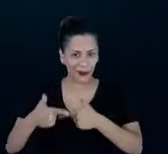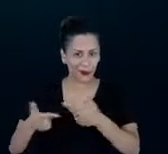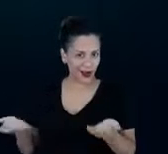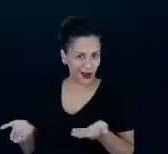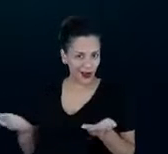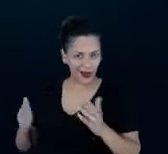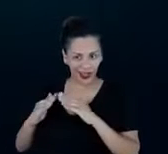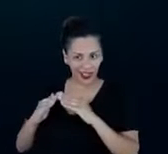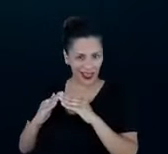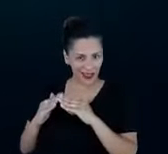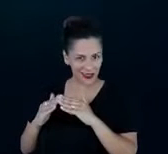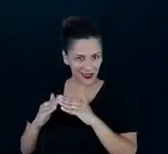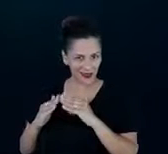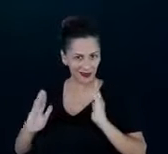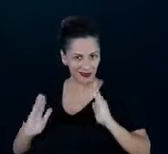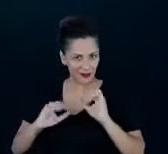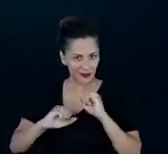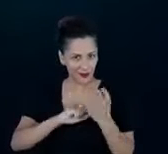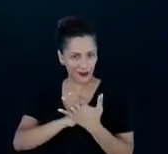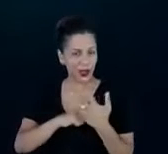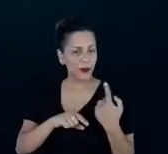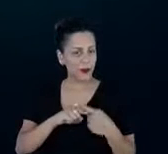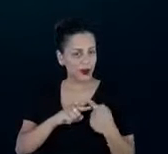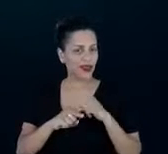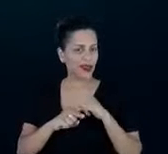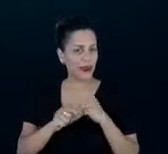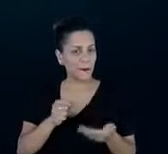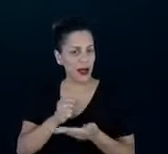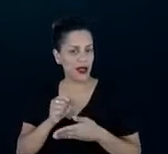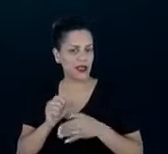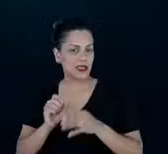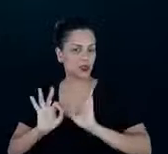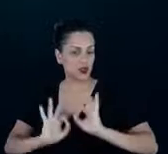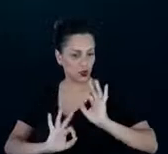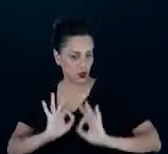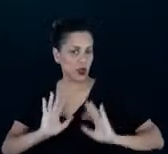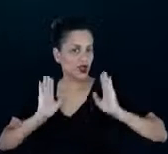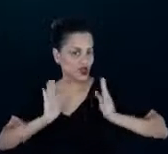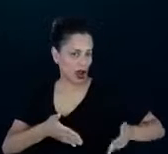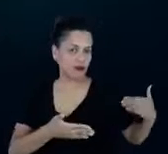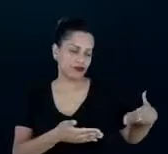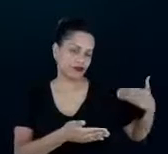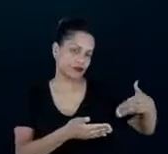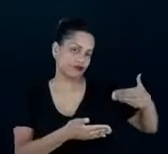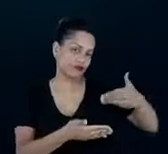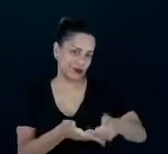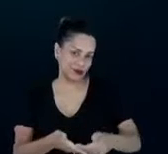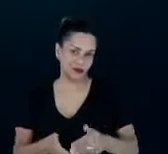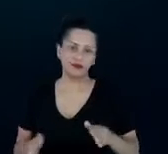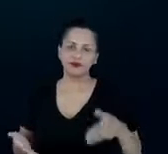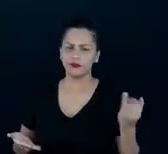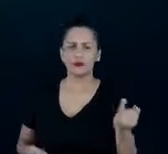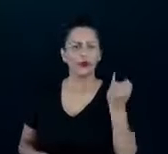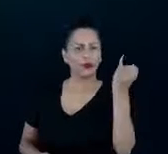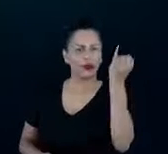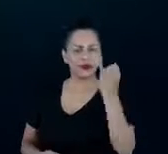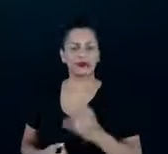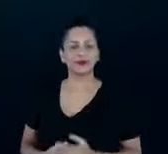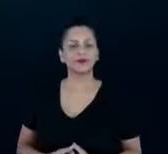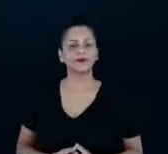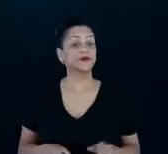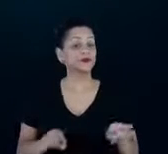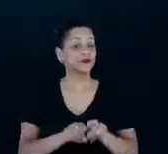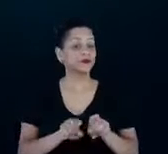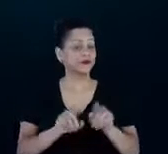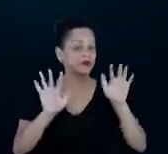porque a gente tem hoje a infraestrutura necessária para isso né então esse ponto é é super importante e só para